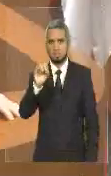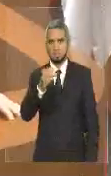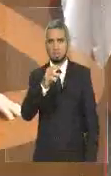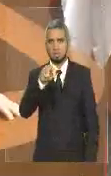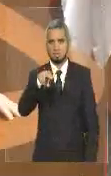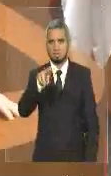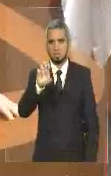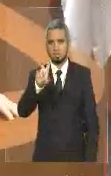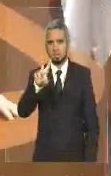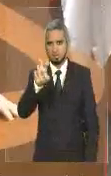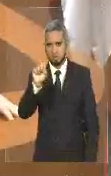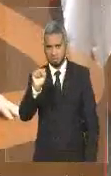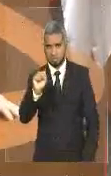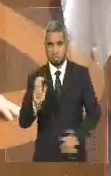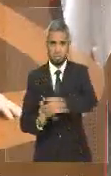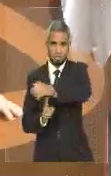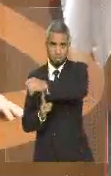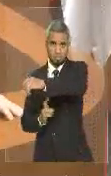cidade,